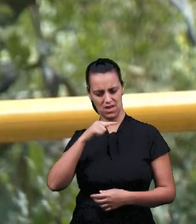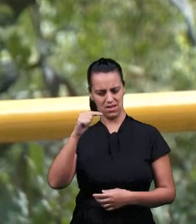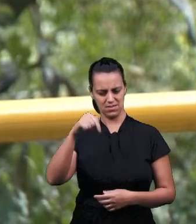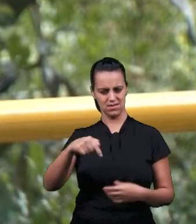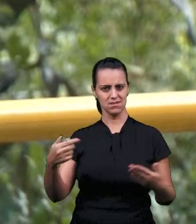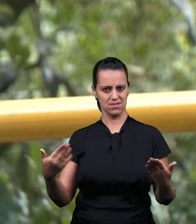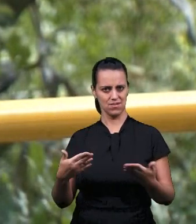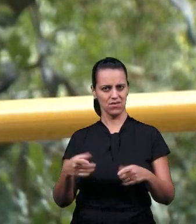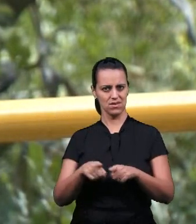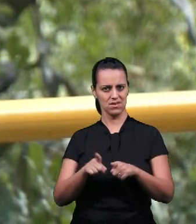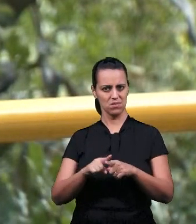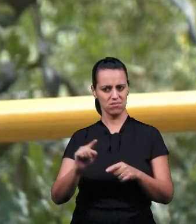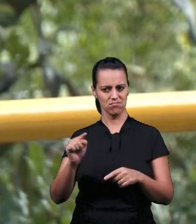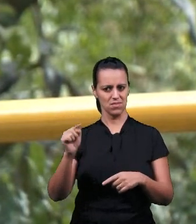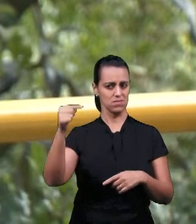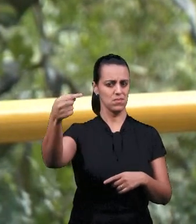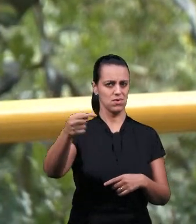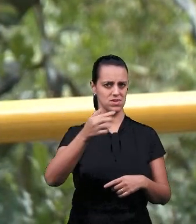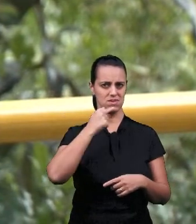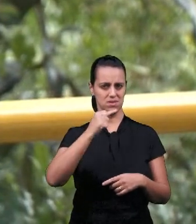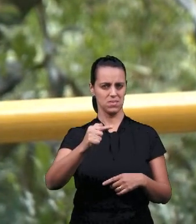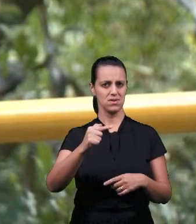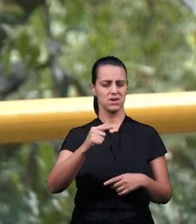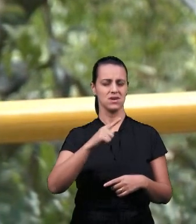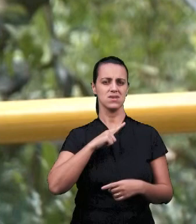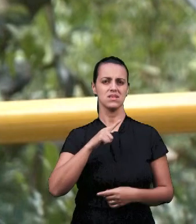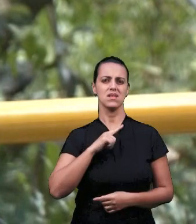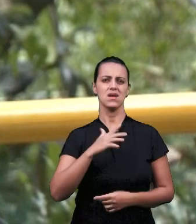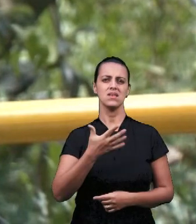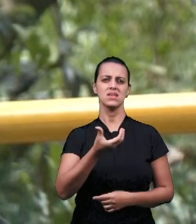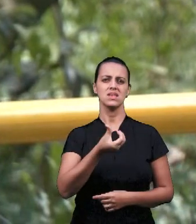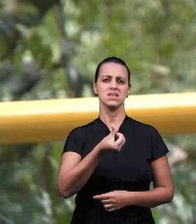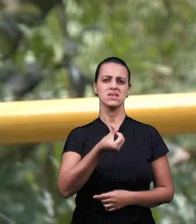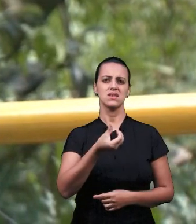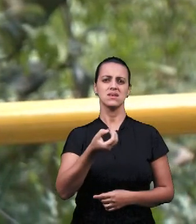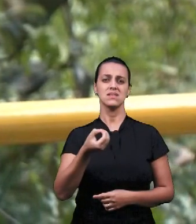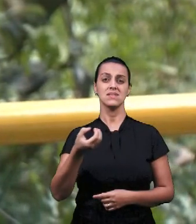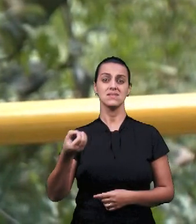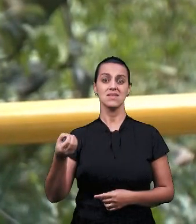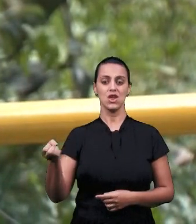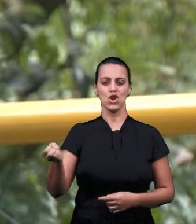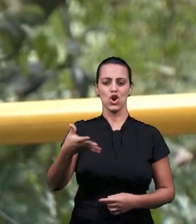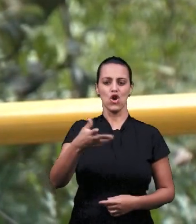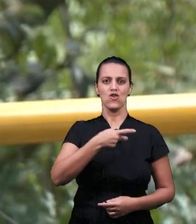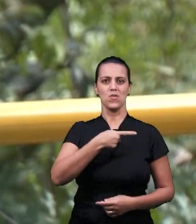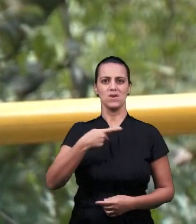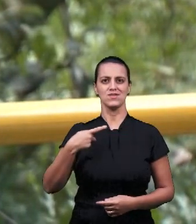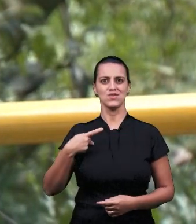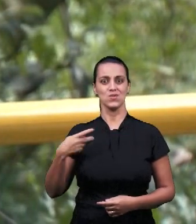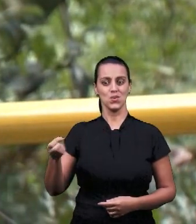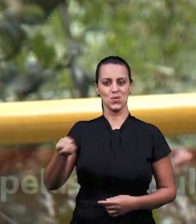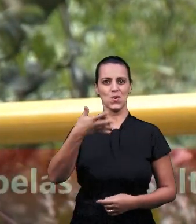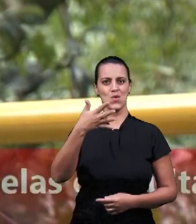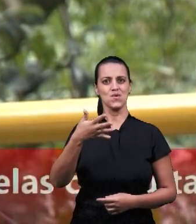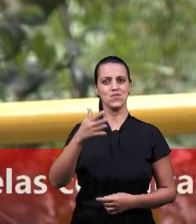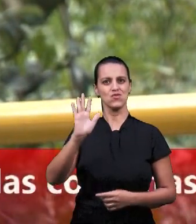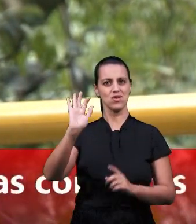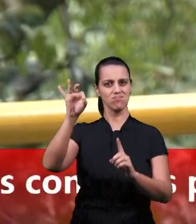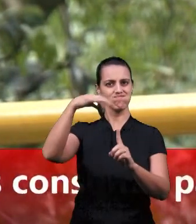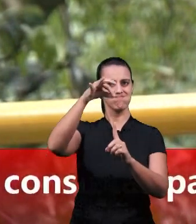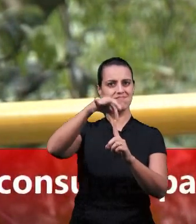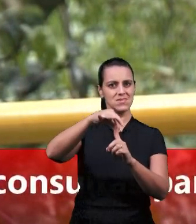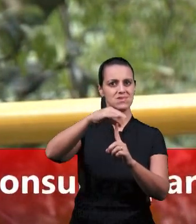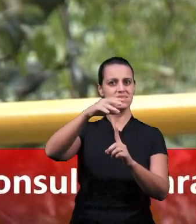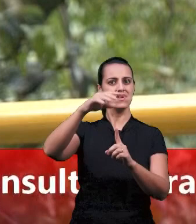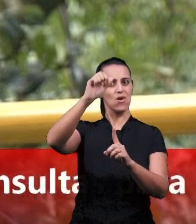e a próxima, nós estamos com 600 novos irmãos, pastores que estão sendo integrados no